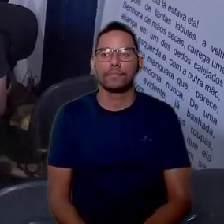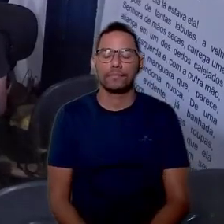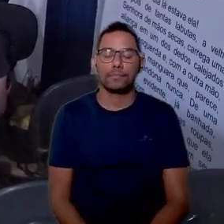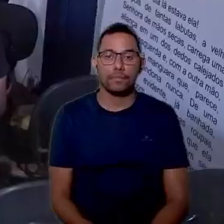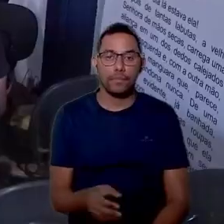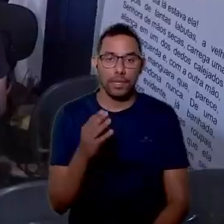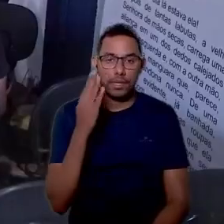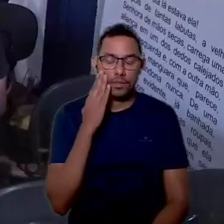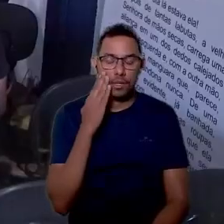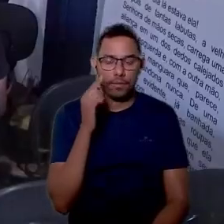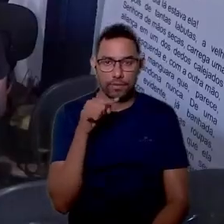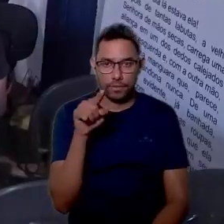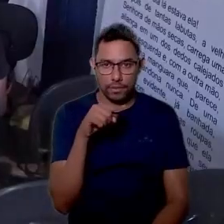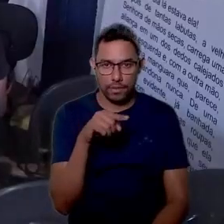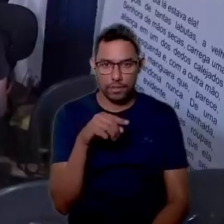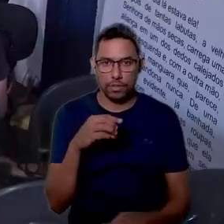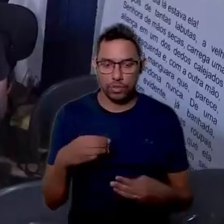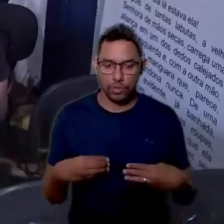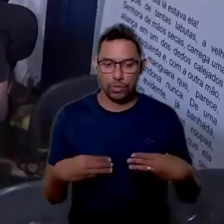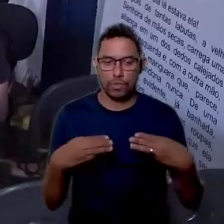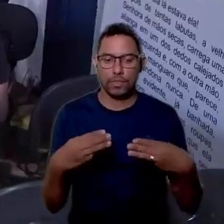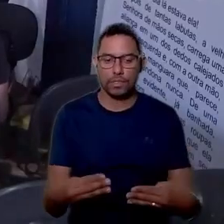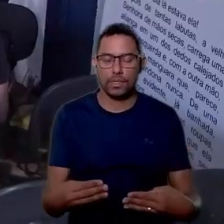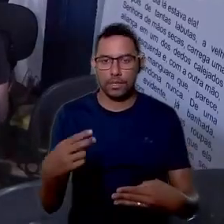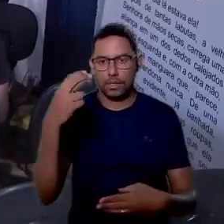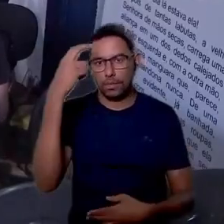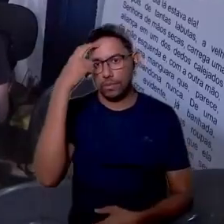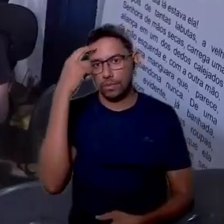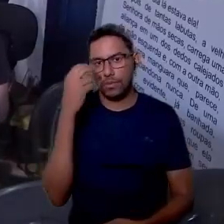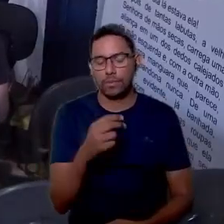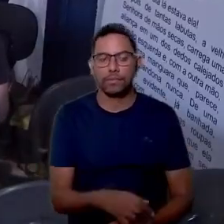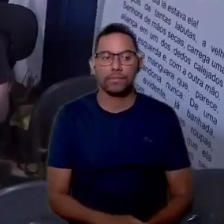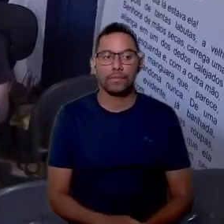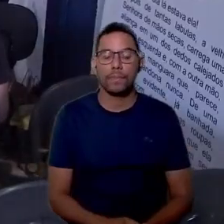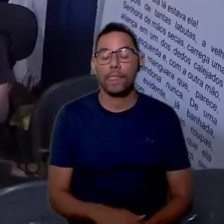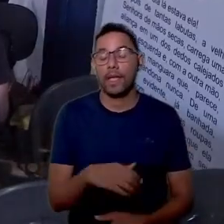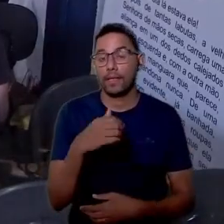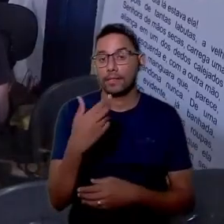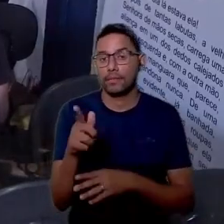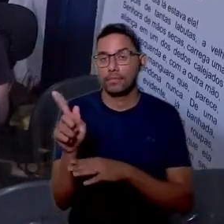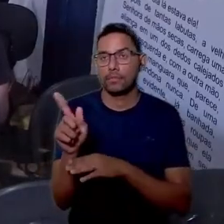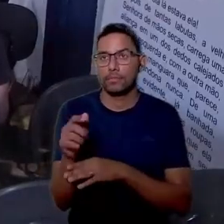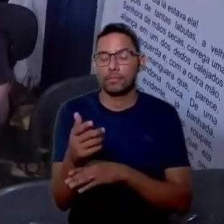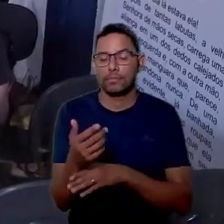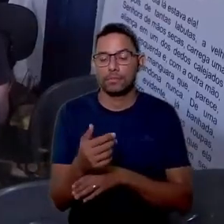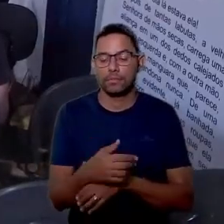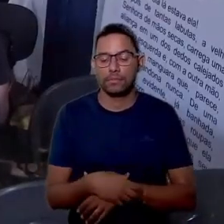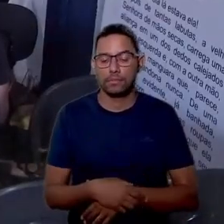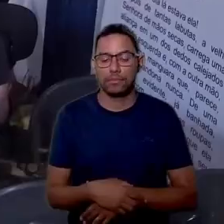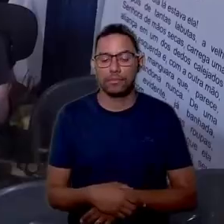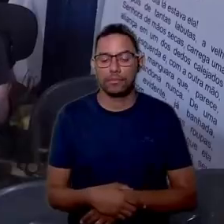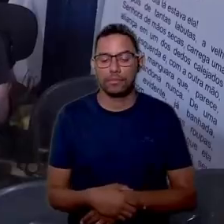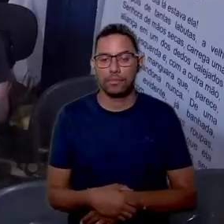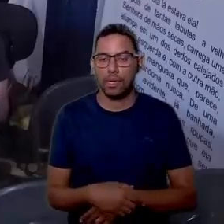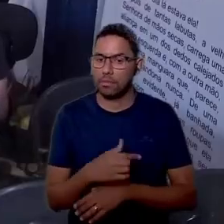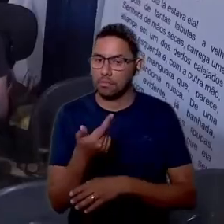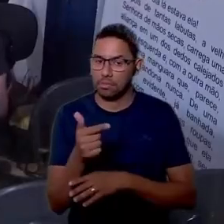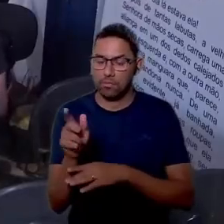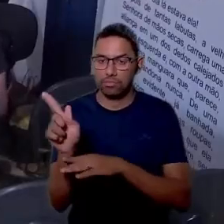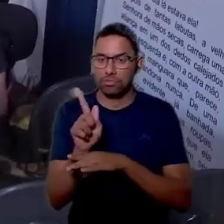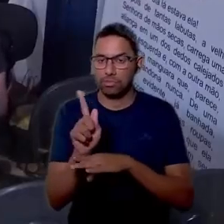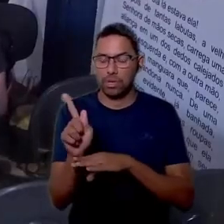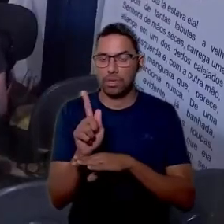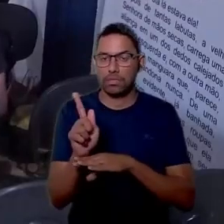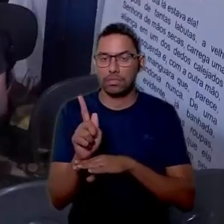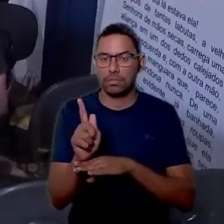Eu sei que vocês são do Ministério da Cultura e, portanto, não tem ingerência. Não tem